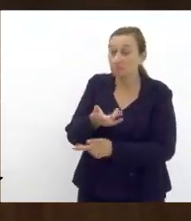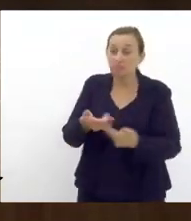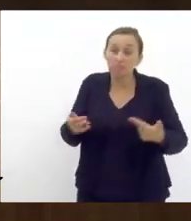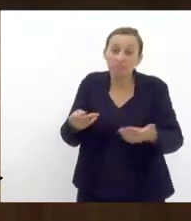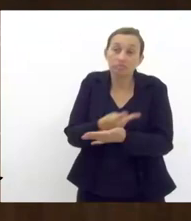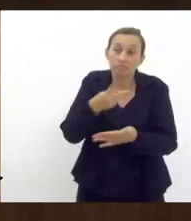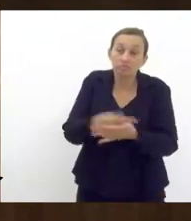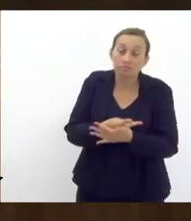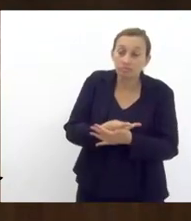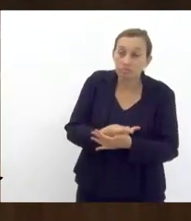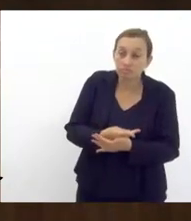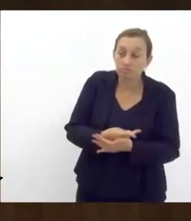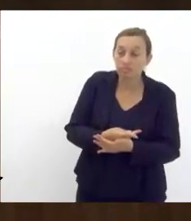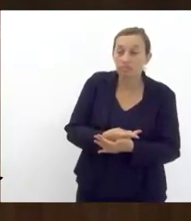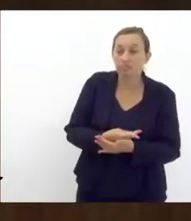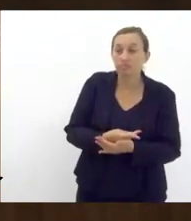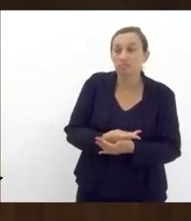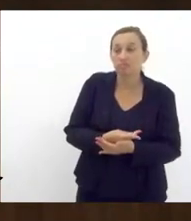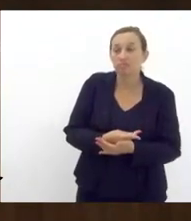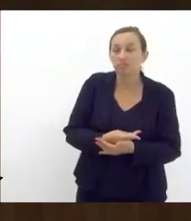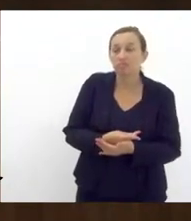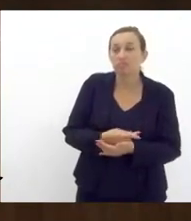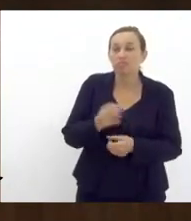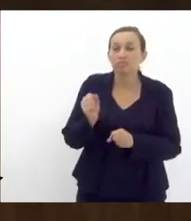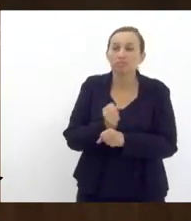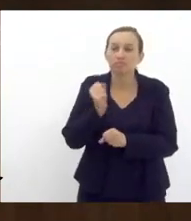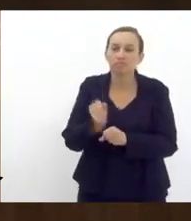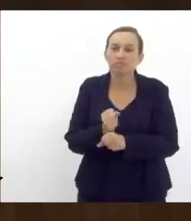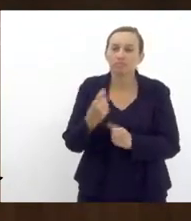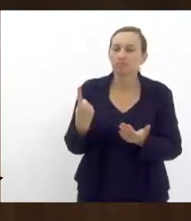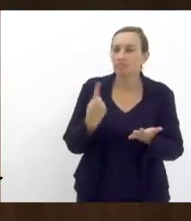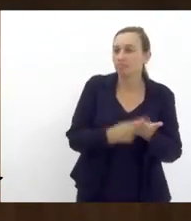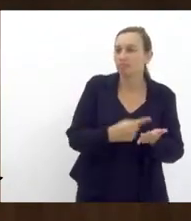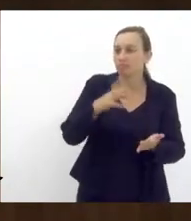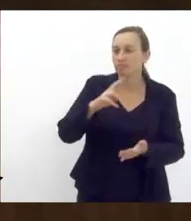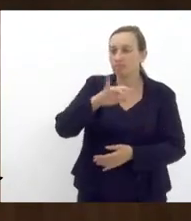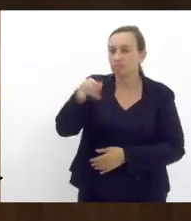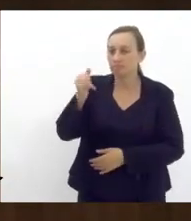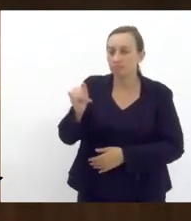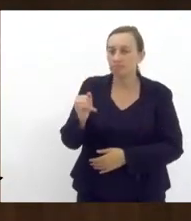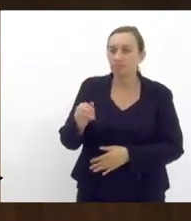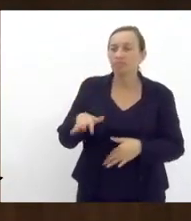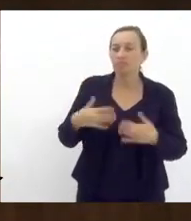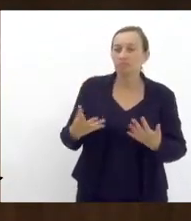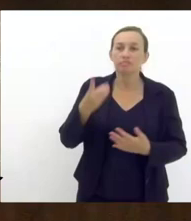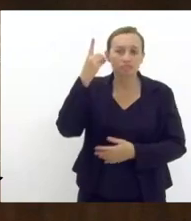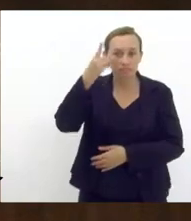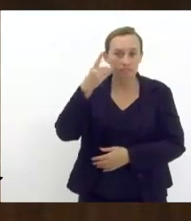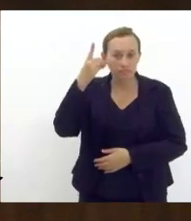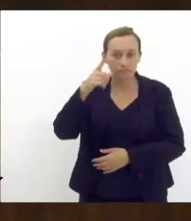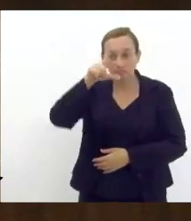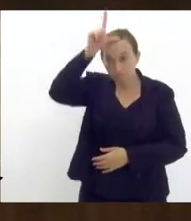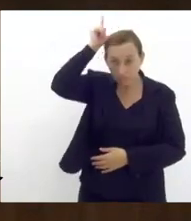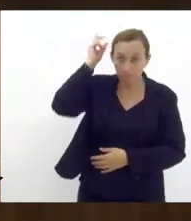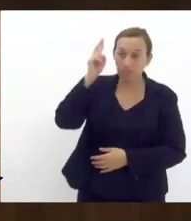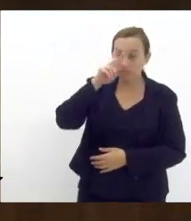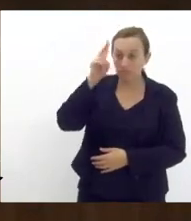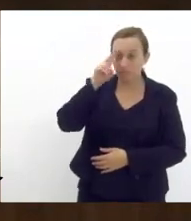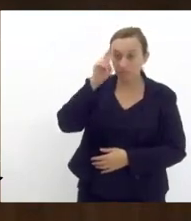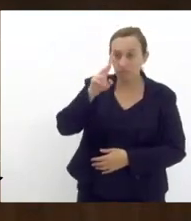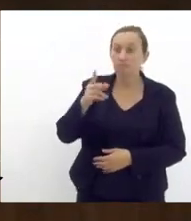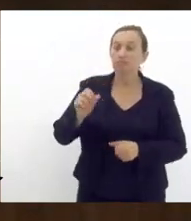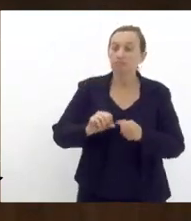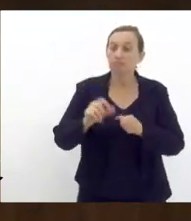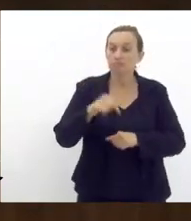irregularidades nas obras do pacto RJ inclusive Deputado Luiz Paulo vai se lembrar nós fizemos